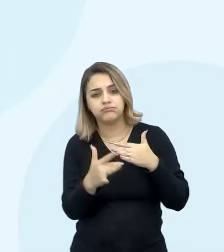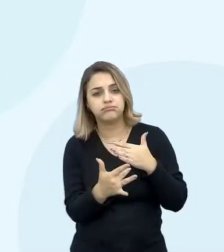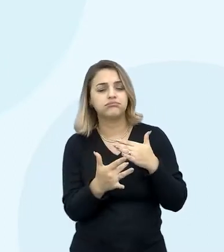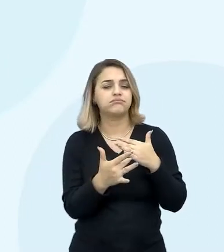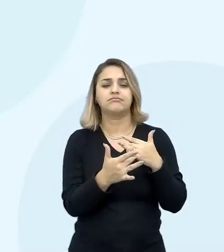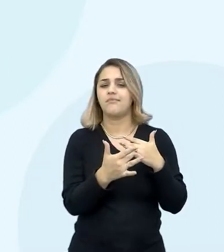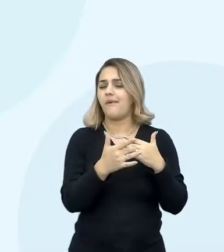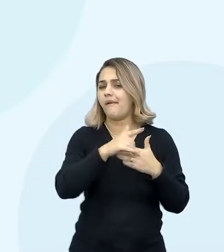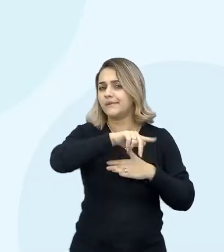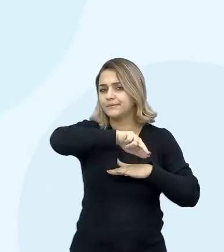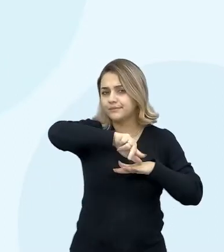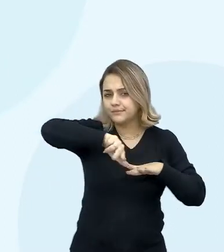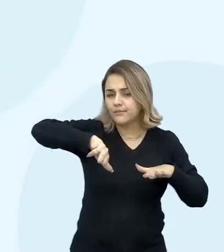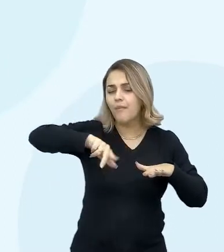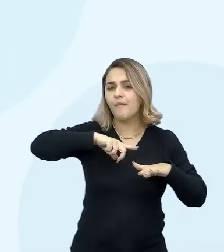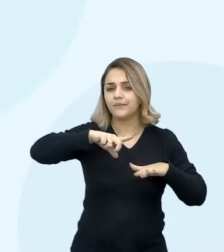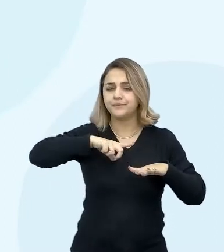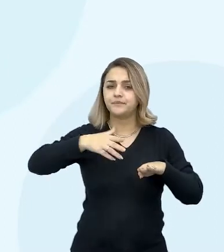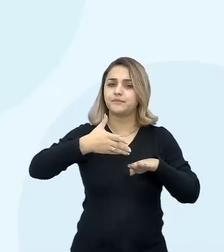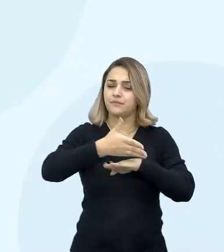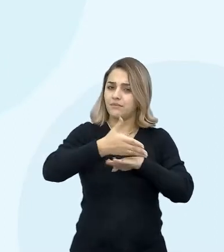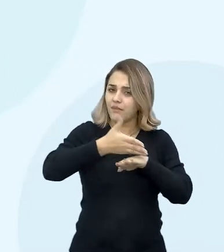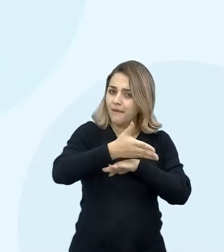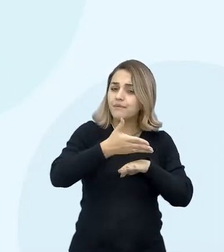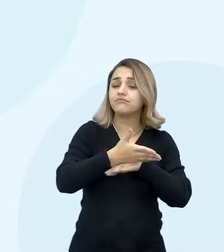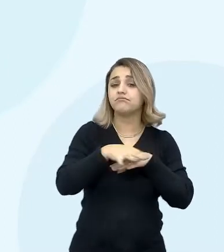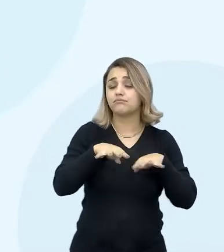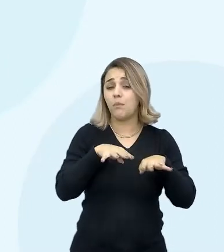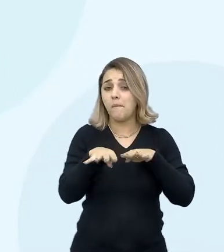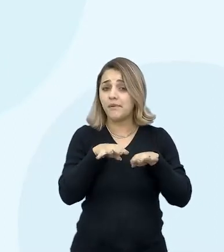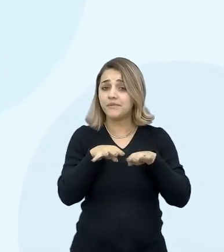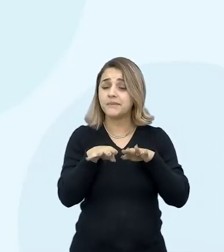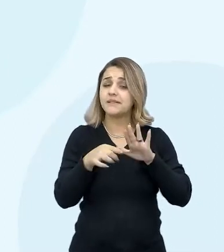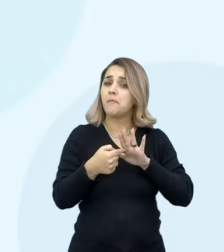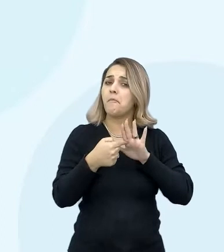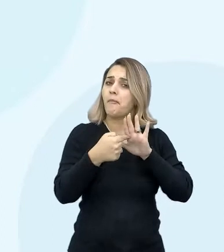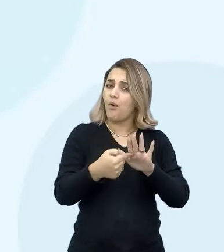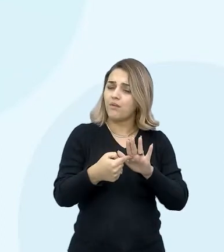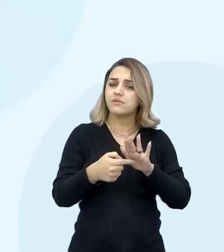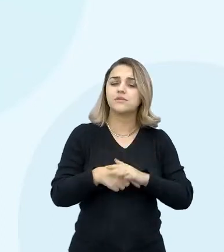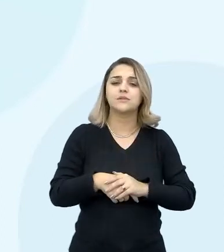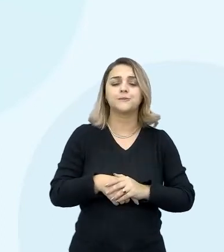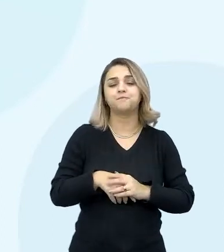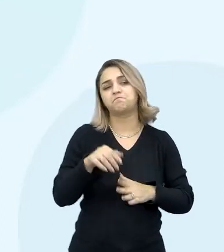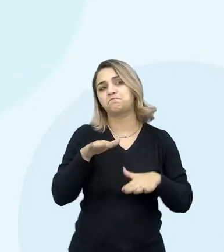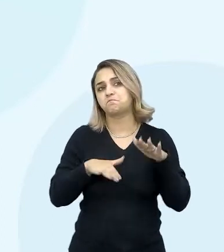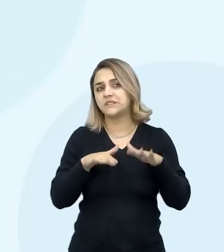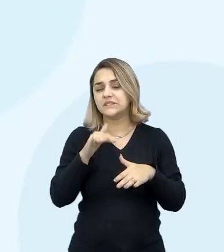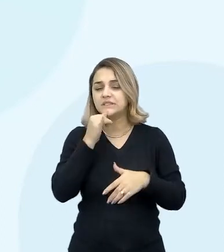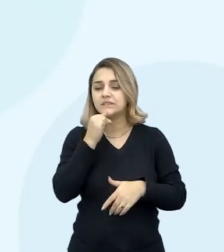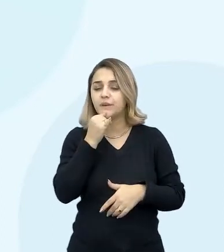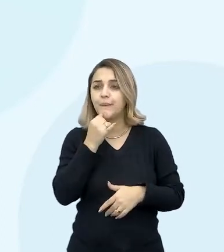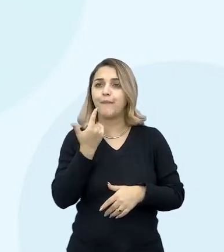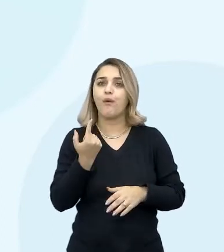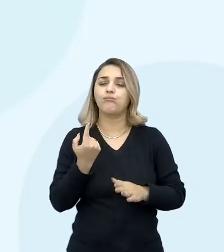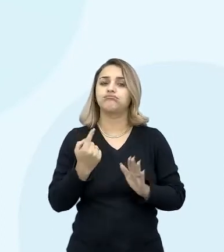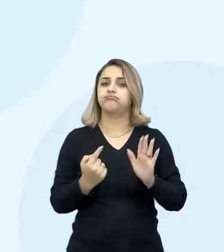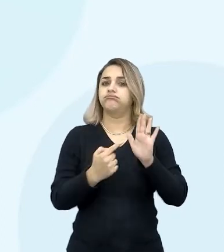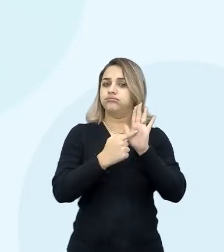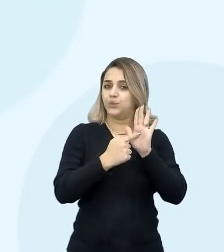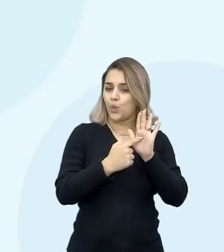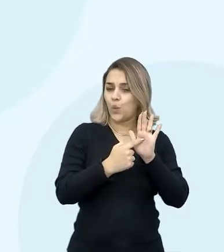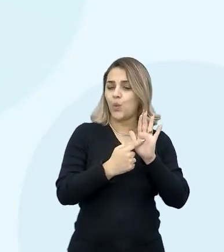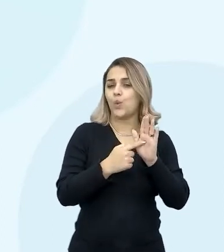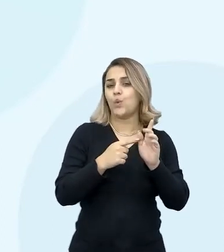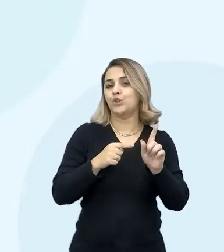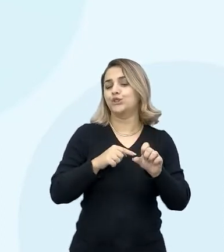todo o nosso acesso e a nossa movimentação deixa pegadas, né? Seja, de repente, a gente curte uma foto na rede